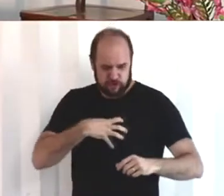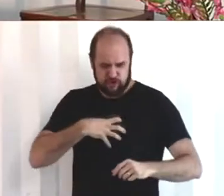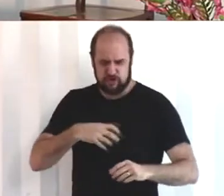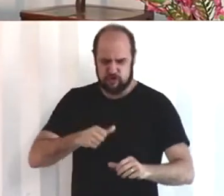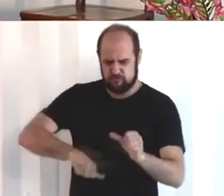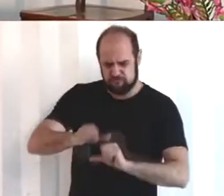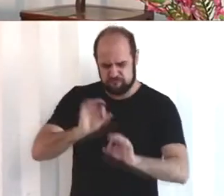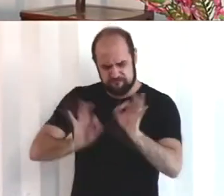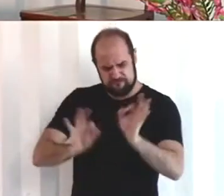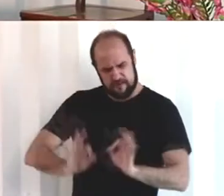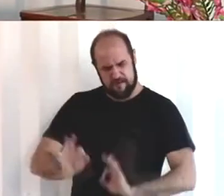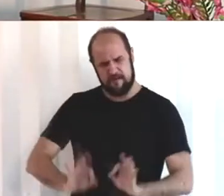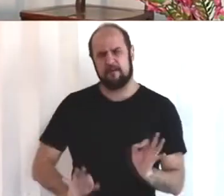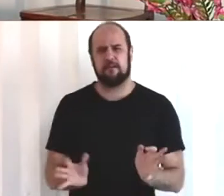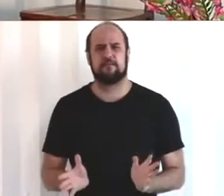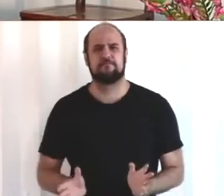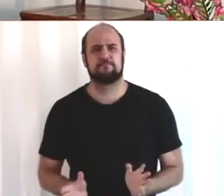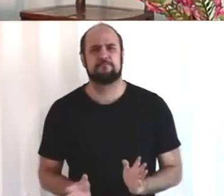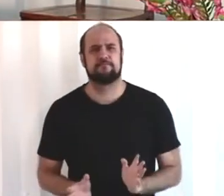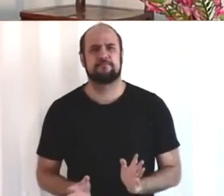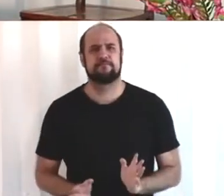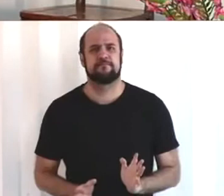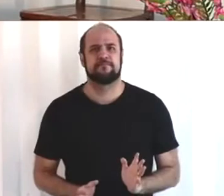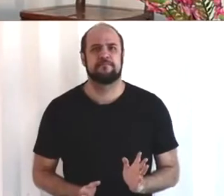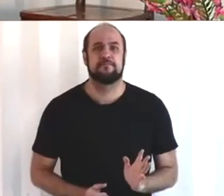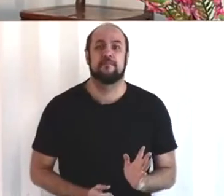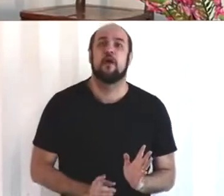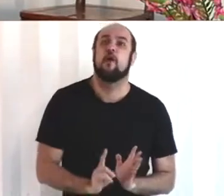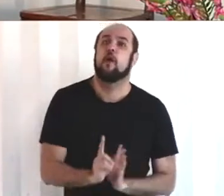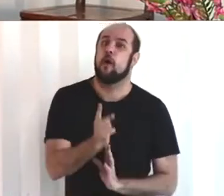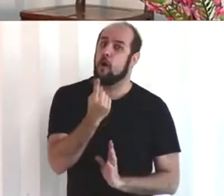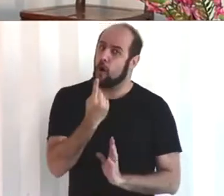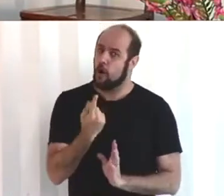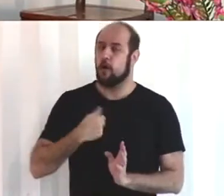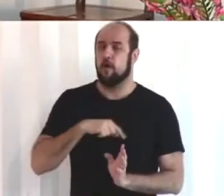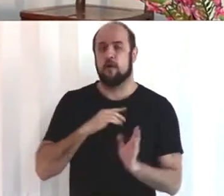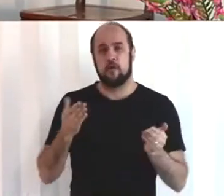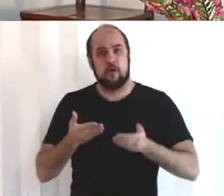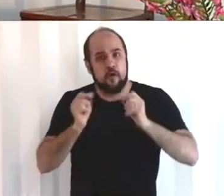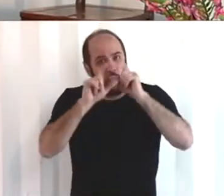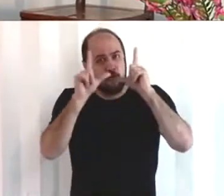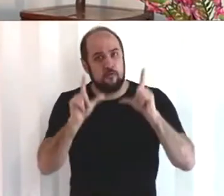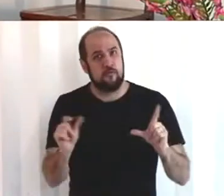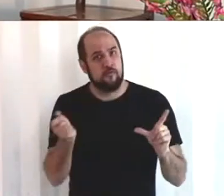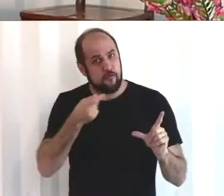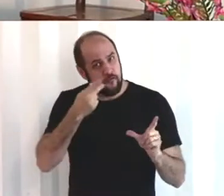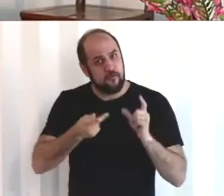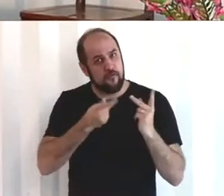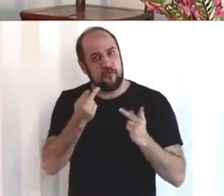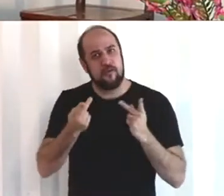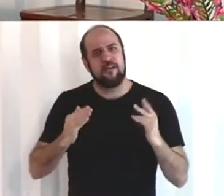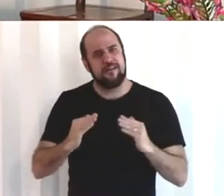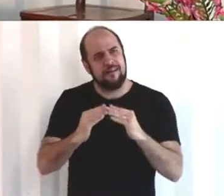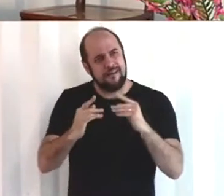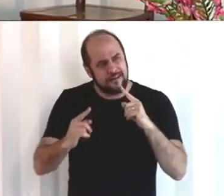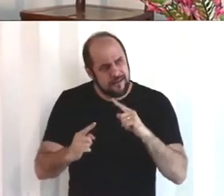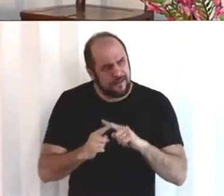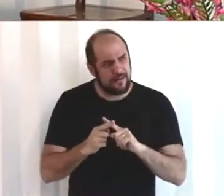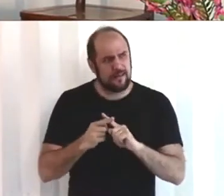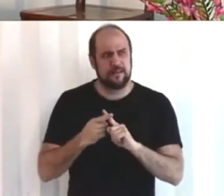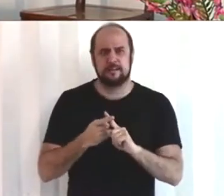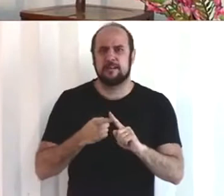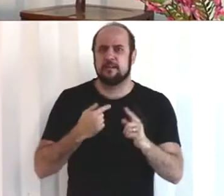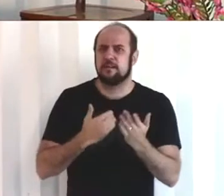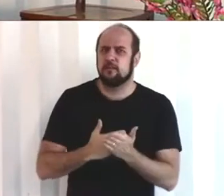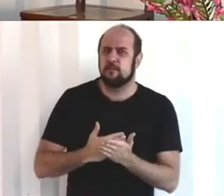certo. E um dos pontos dentro do que vamos abordar nesta manhã é que a igreja começou a